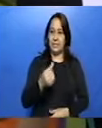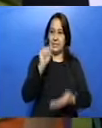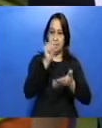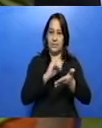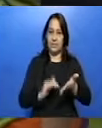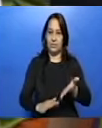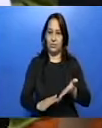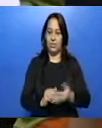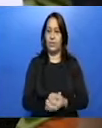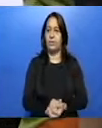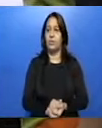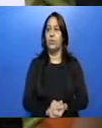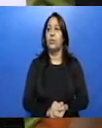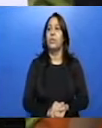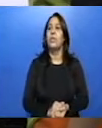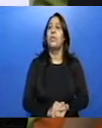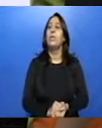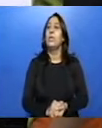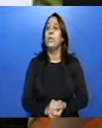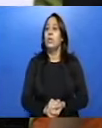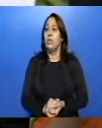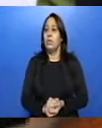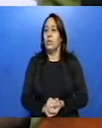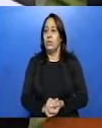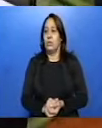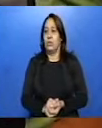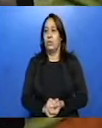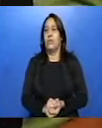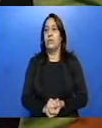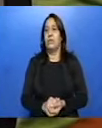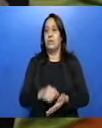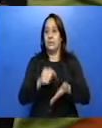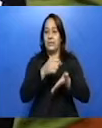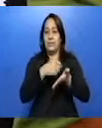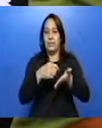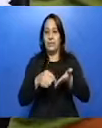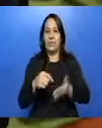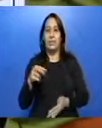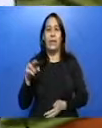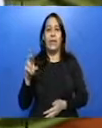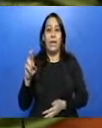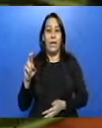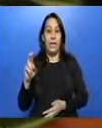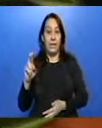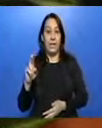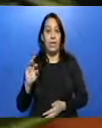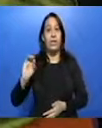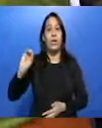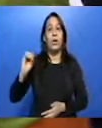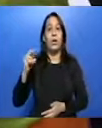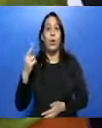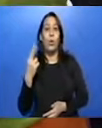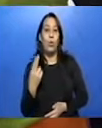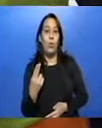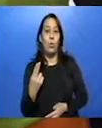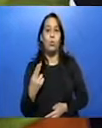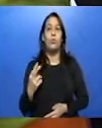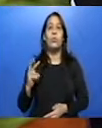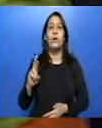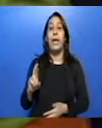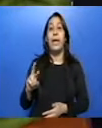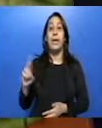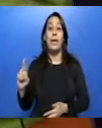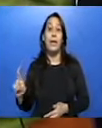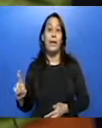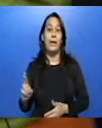as palavras com R ou RR. E agora a gente, ó, de olho nos vizinhos